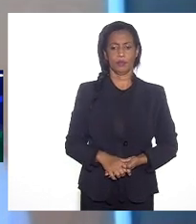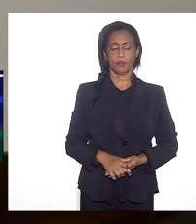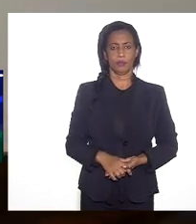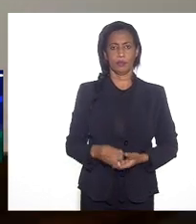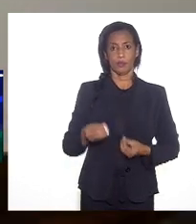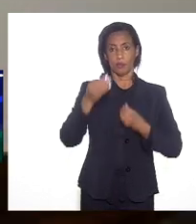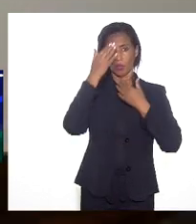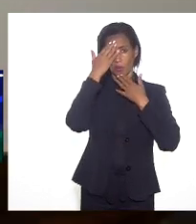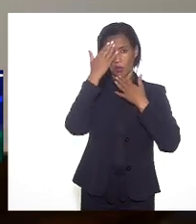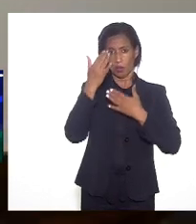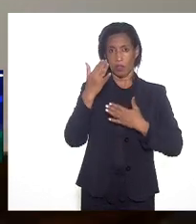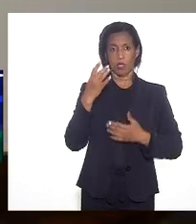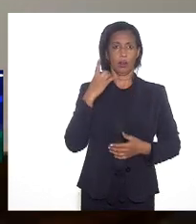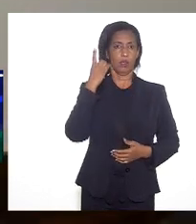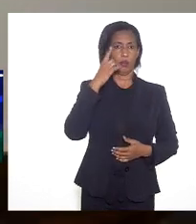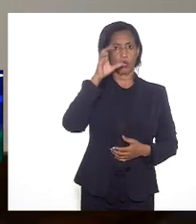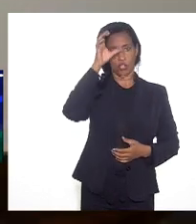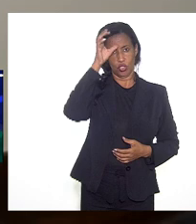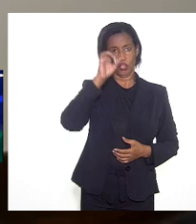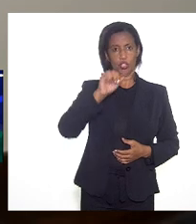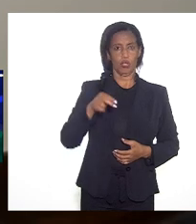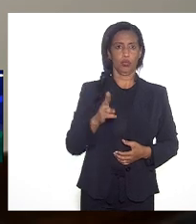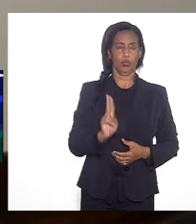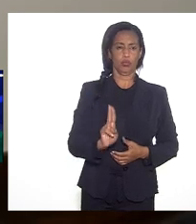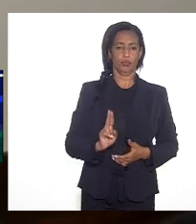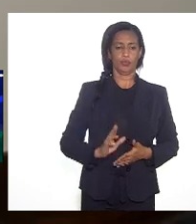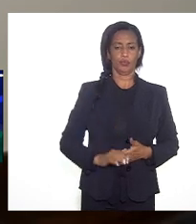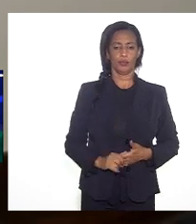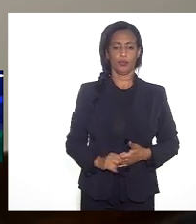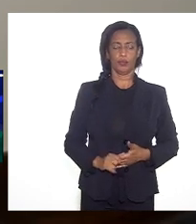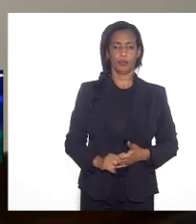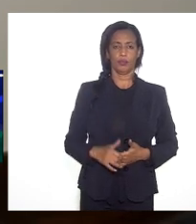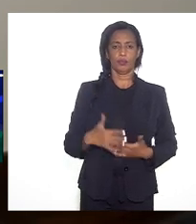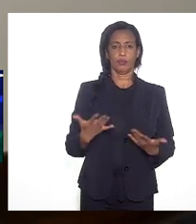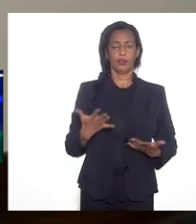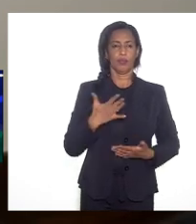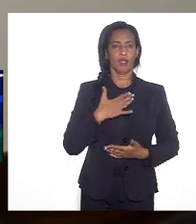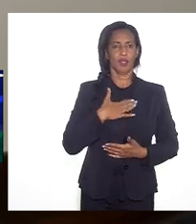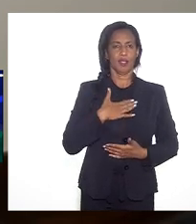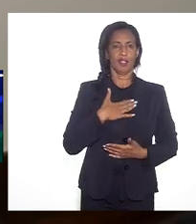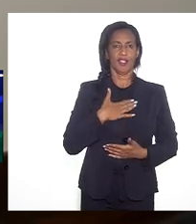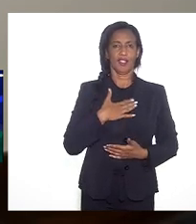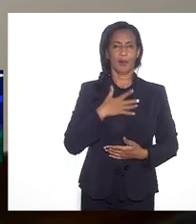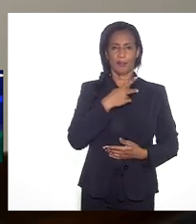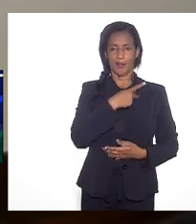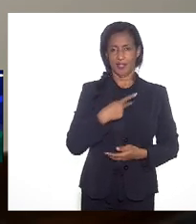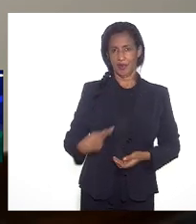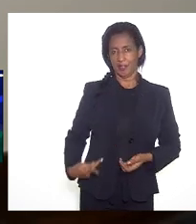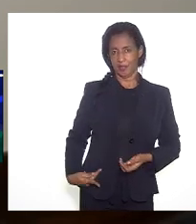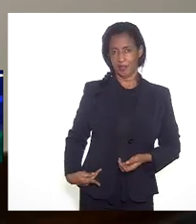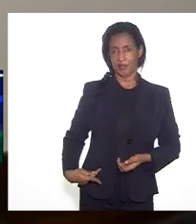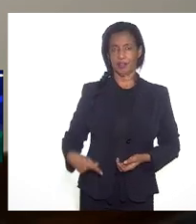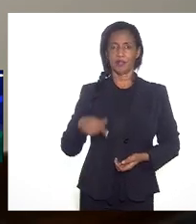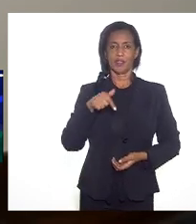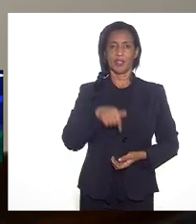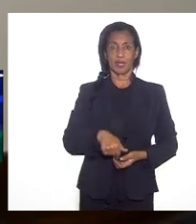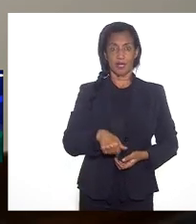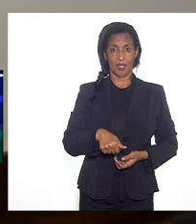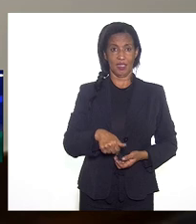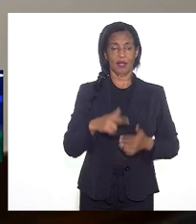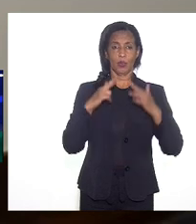Muito obrigado, deputada Tiaju, minha querida presidenta desta